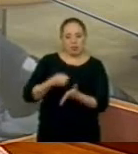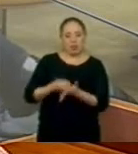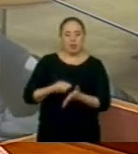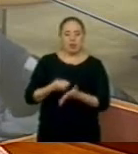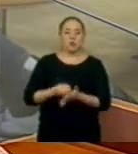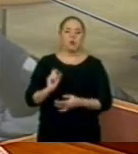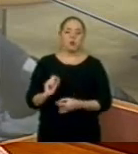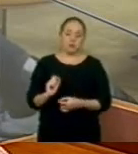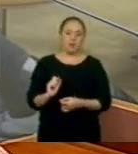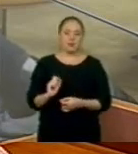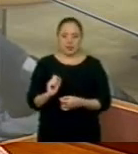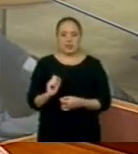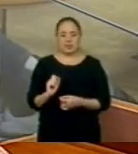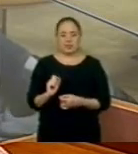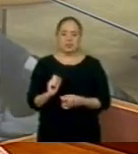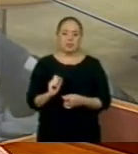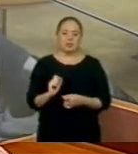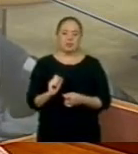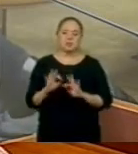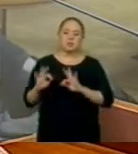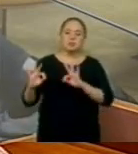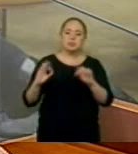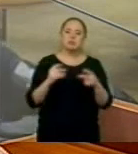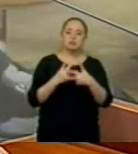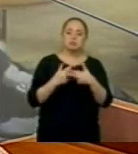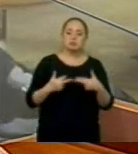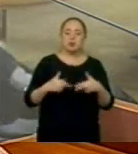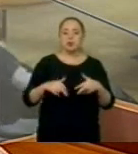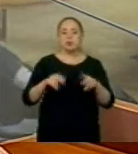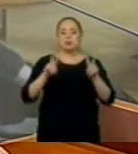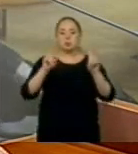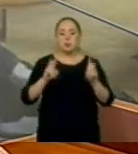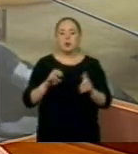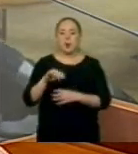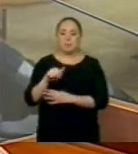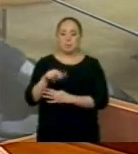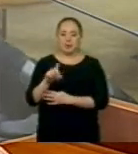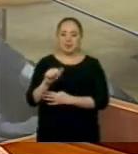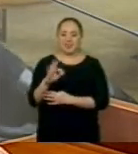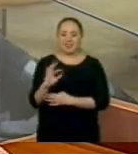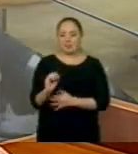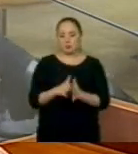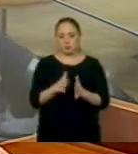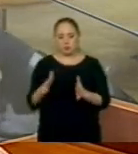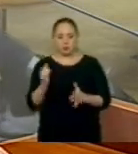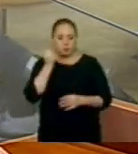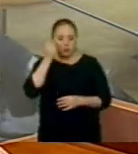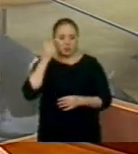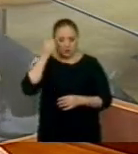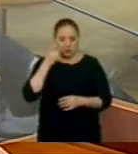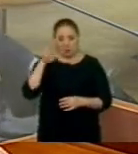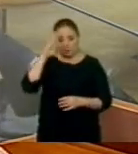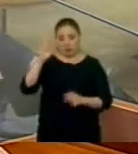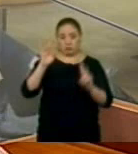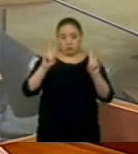com exaustividade, todos os caracteres que dizem respeito ao mandato parlamentar, especialmente em relação à